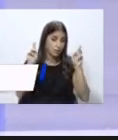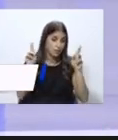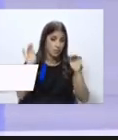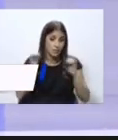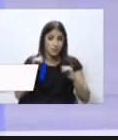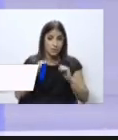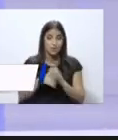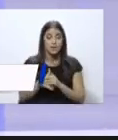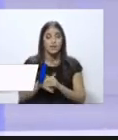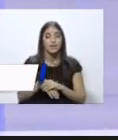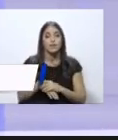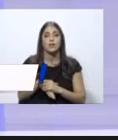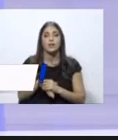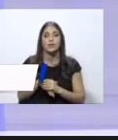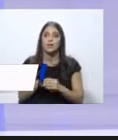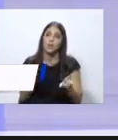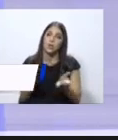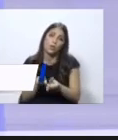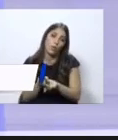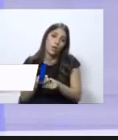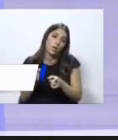possa confirmar no Futebol Clube Porto